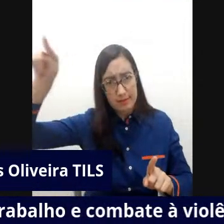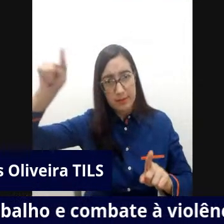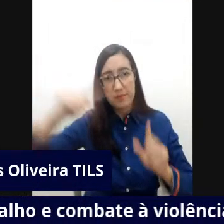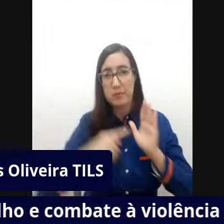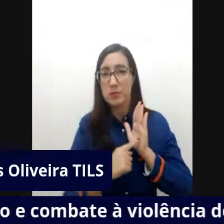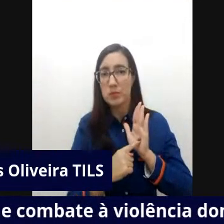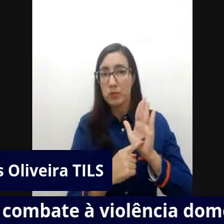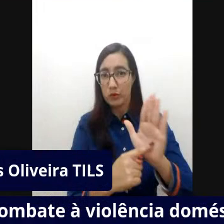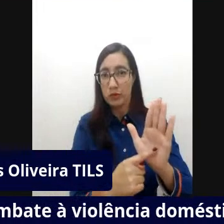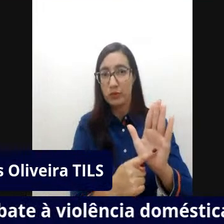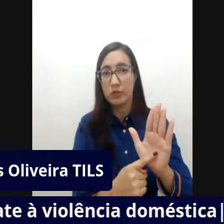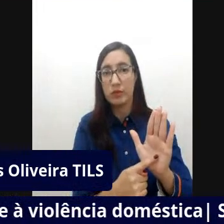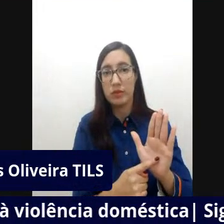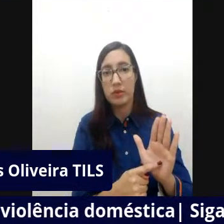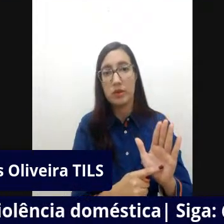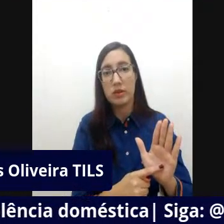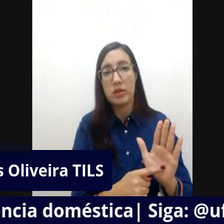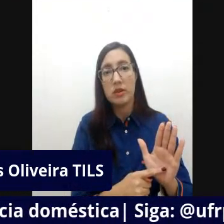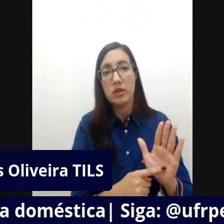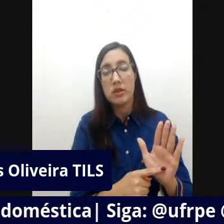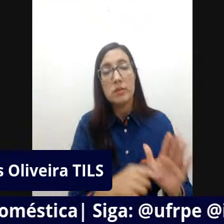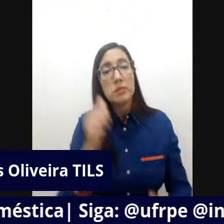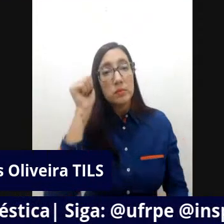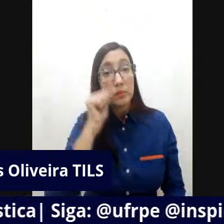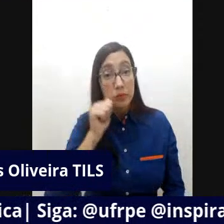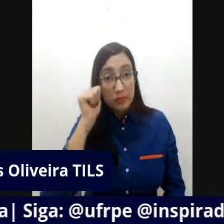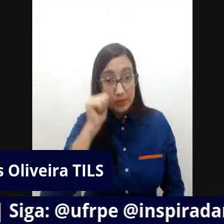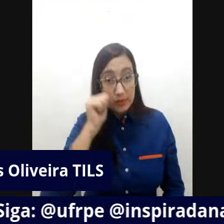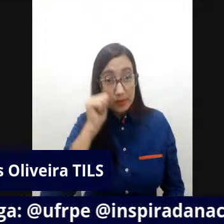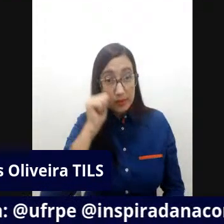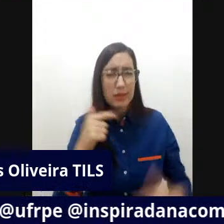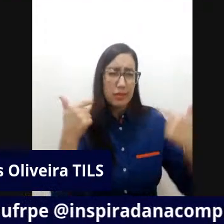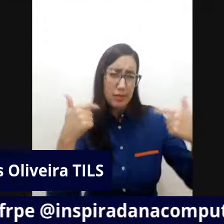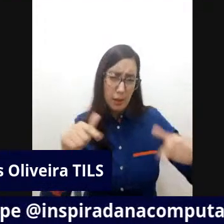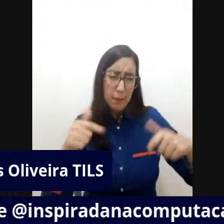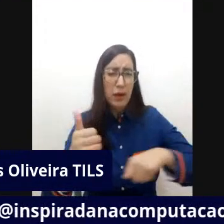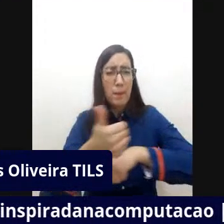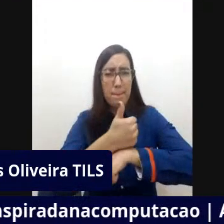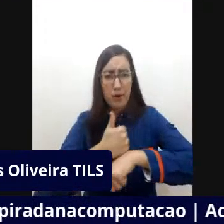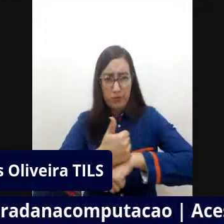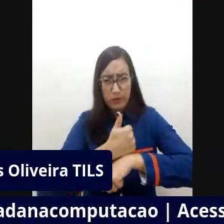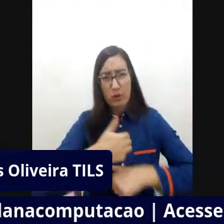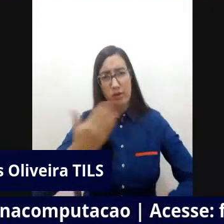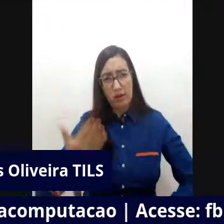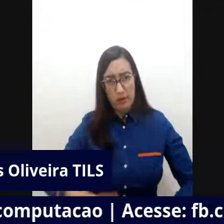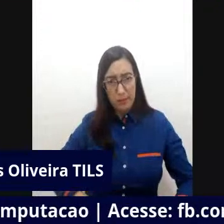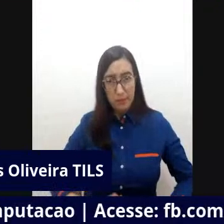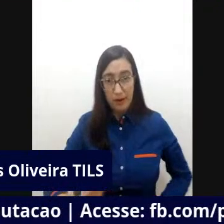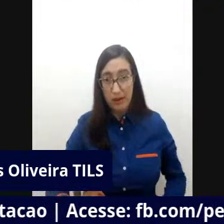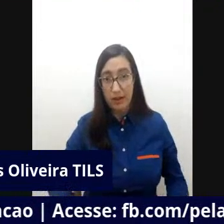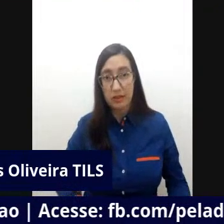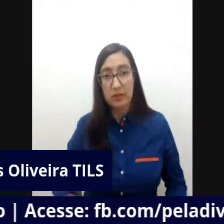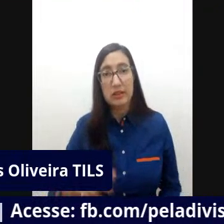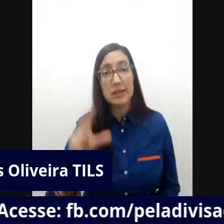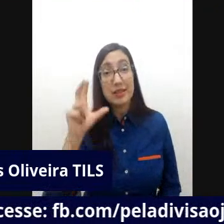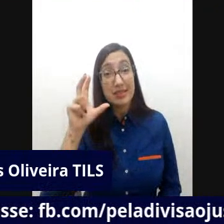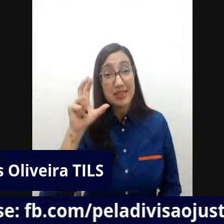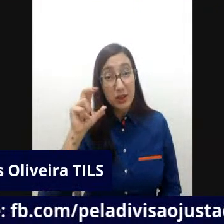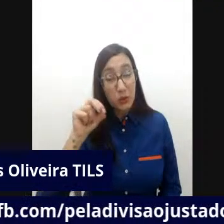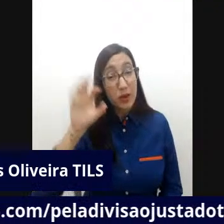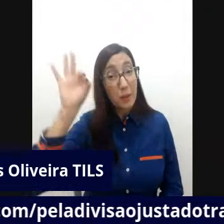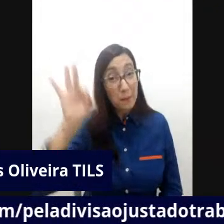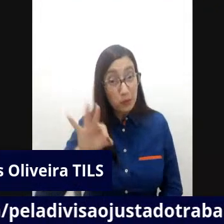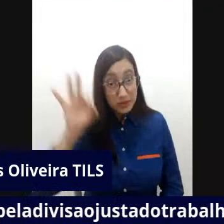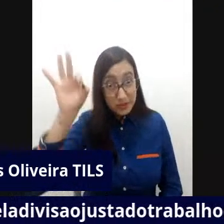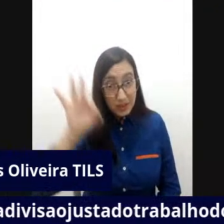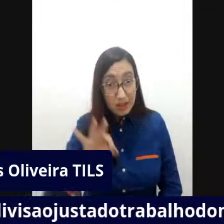ter 50%. Ora, 50%, a gente nunca atingiu o patamar de 40% de trabalhadoras registradas. E